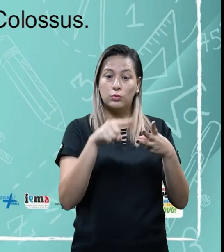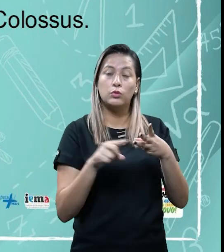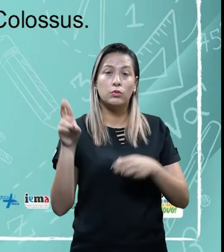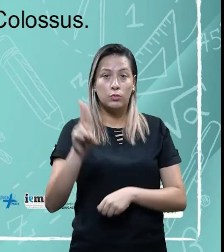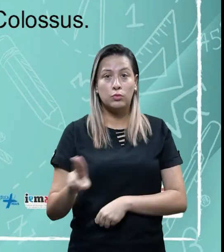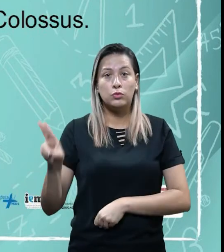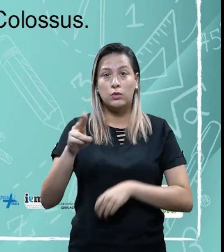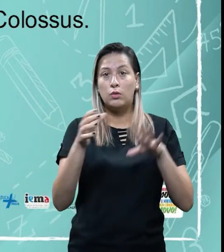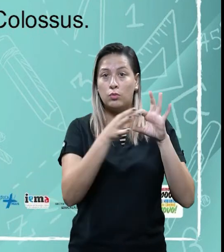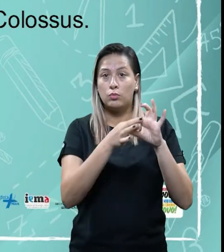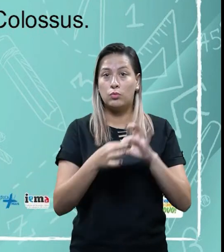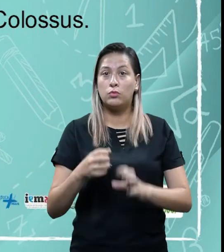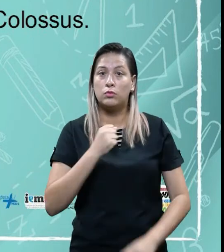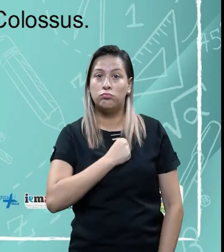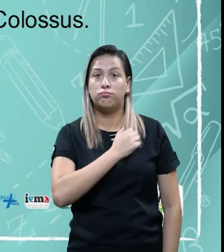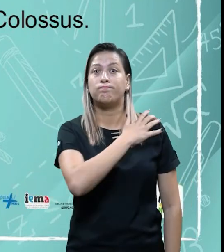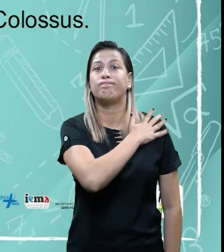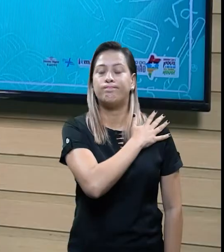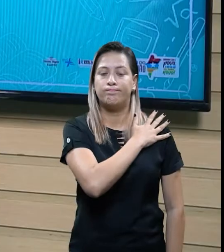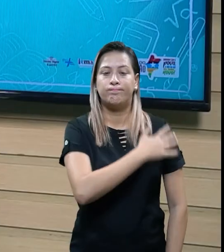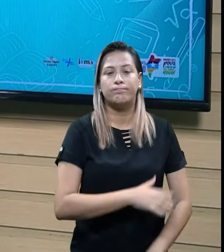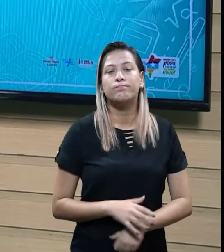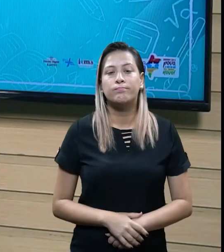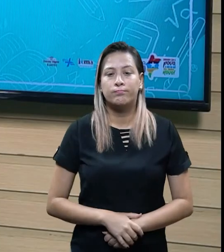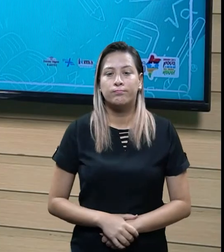fins militares, tá?